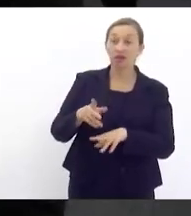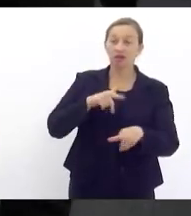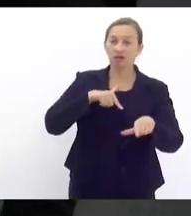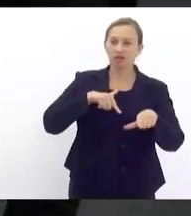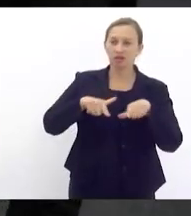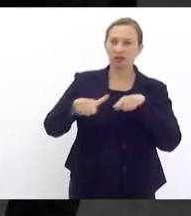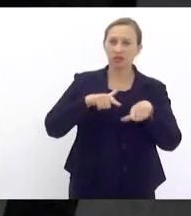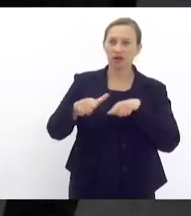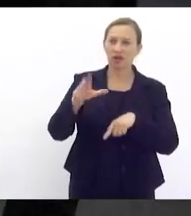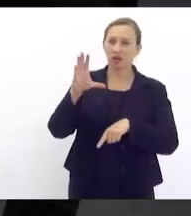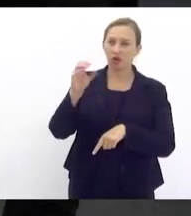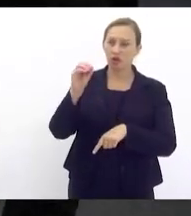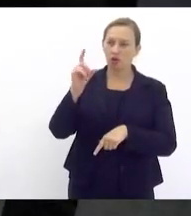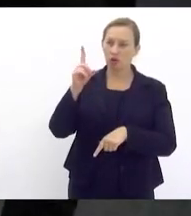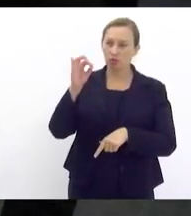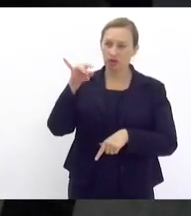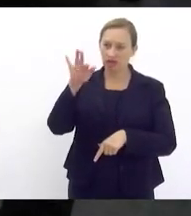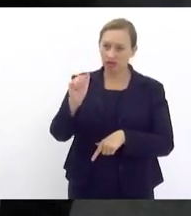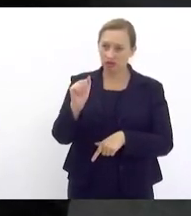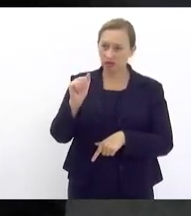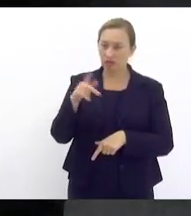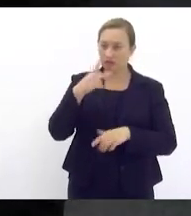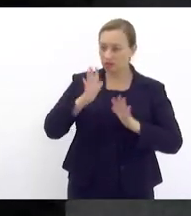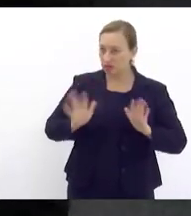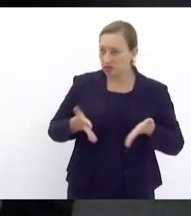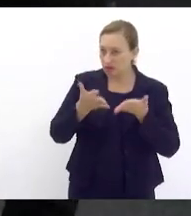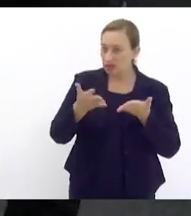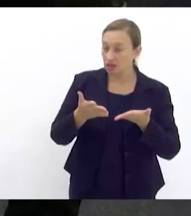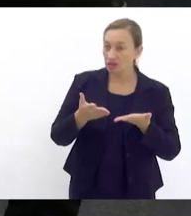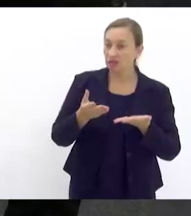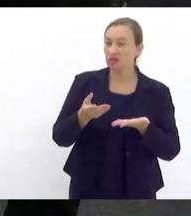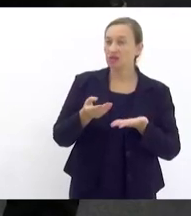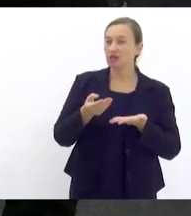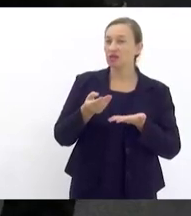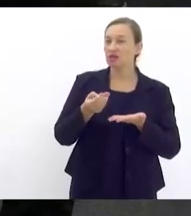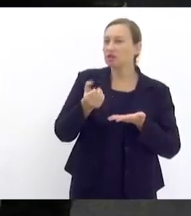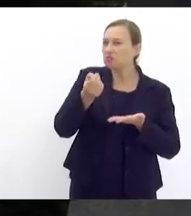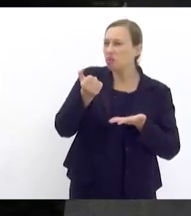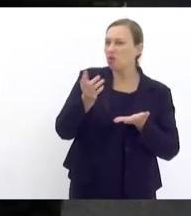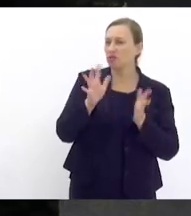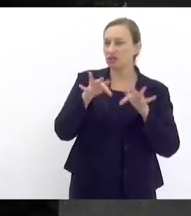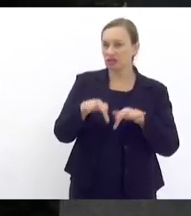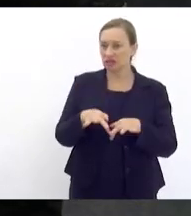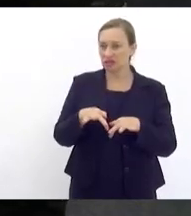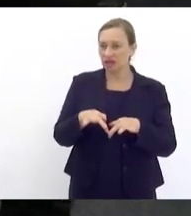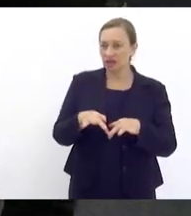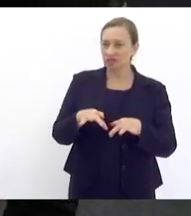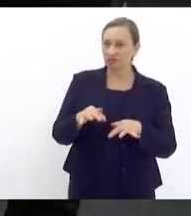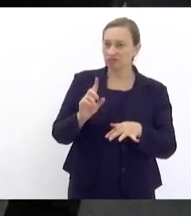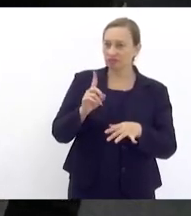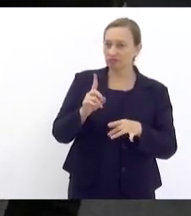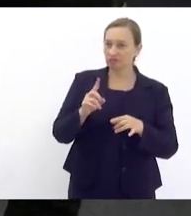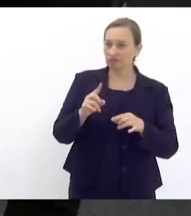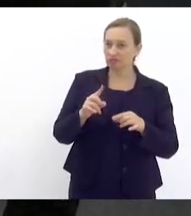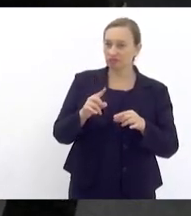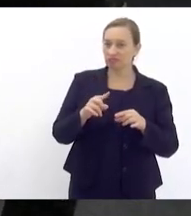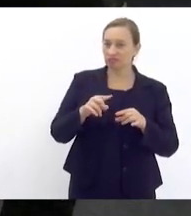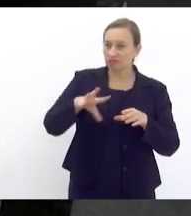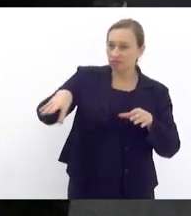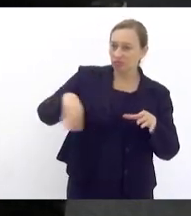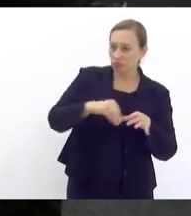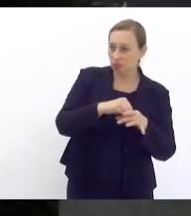o brasileiro tinha muita iniciativa e pouco acaba ativo para que nós não sejamos sejamos enquadrados nessa máxima